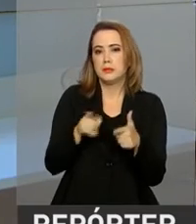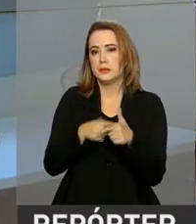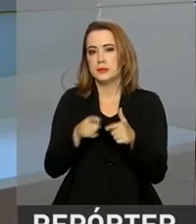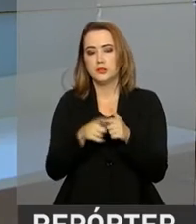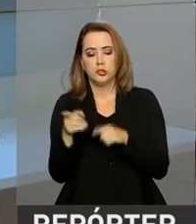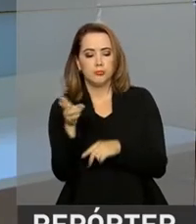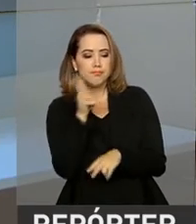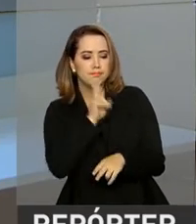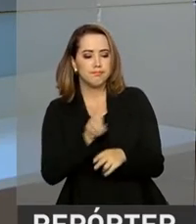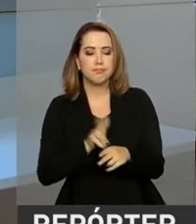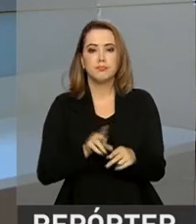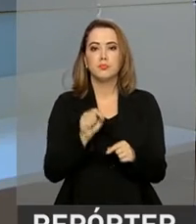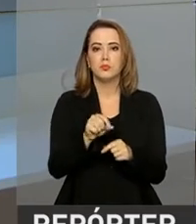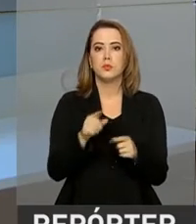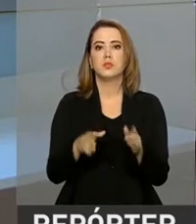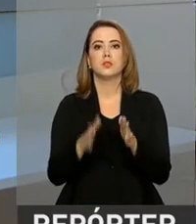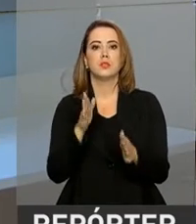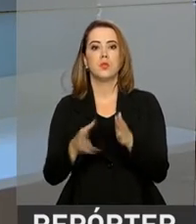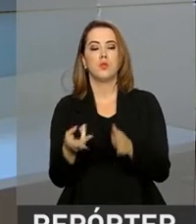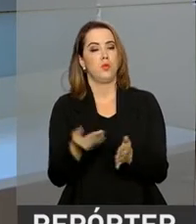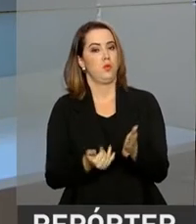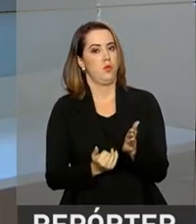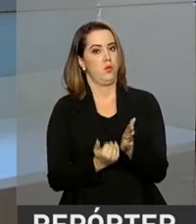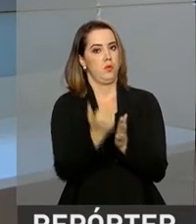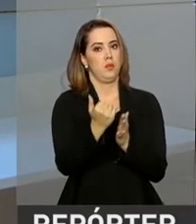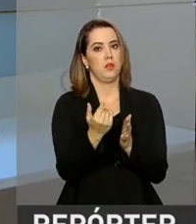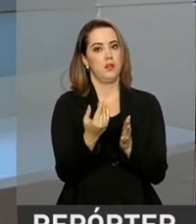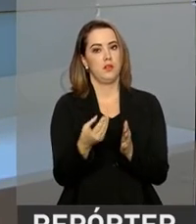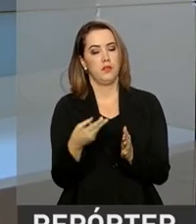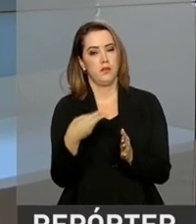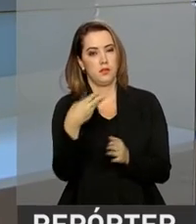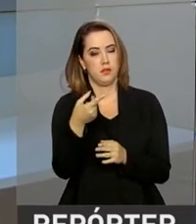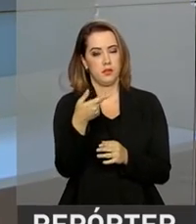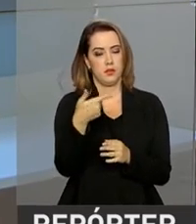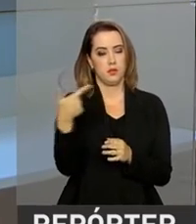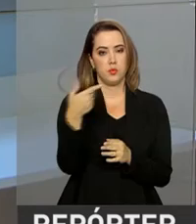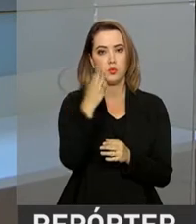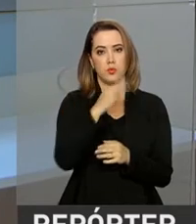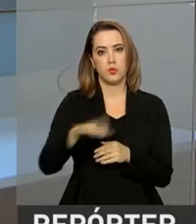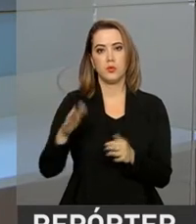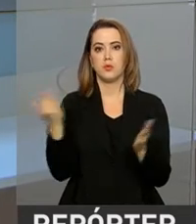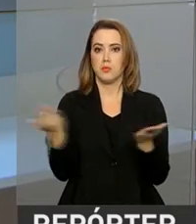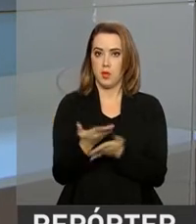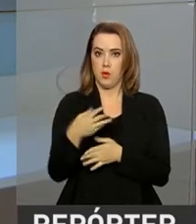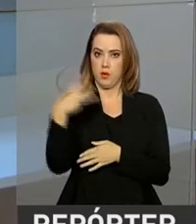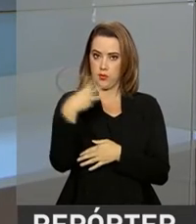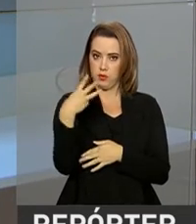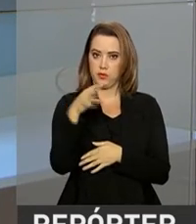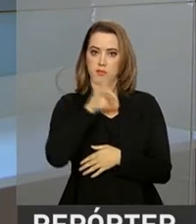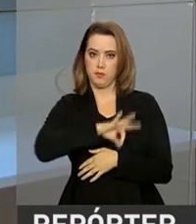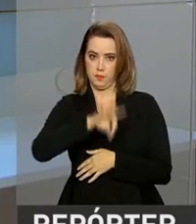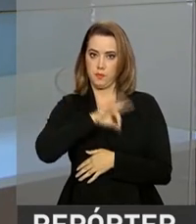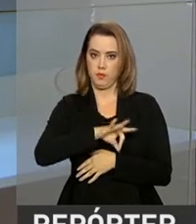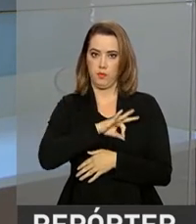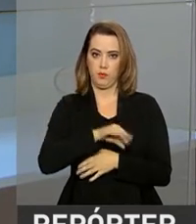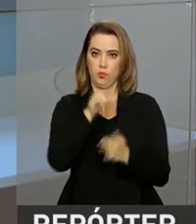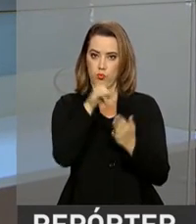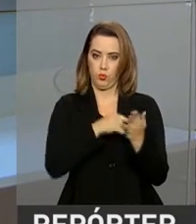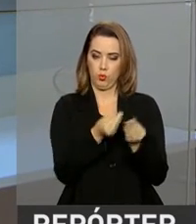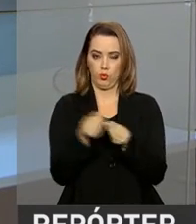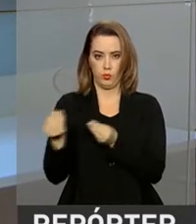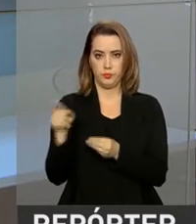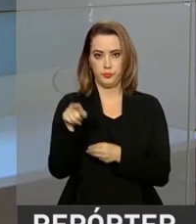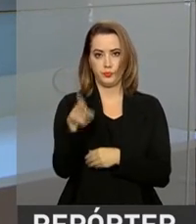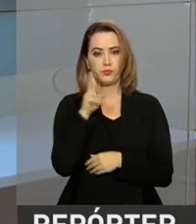sistema a mudança de faixa de renda de 2 e meio para três salários mínimos o fundo de financiamento estudantil teve